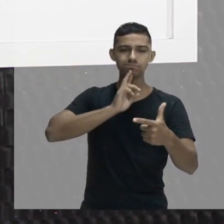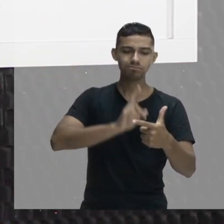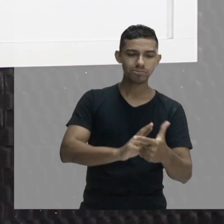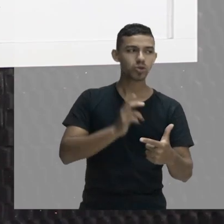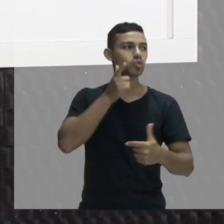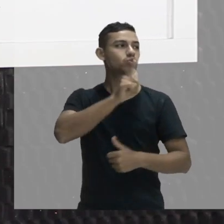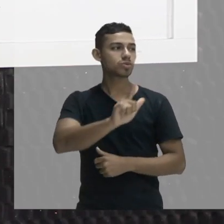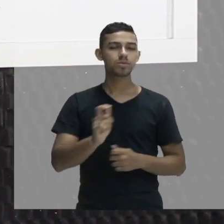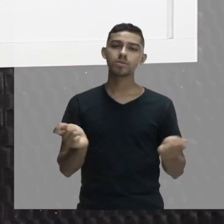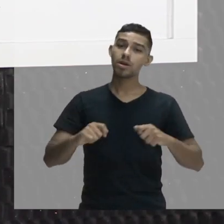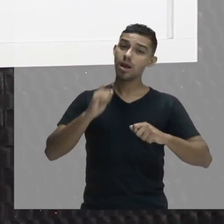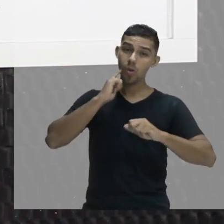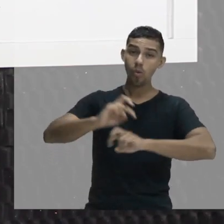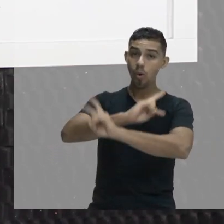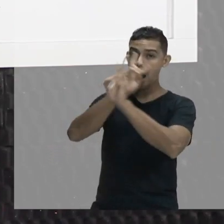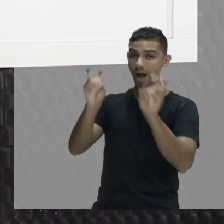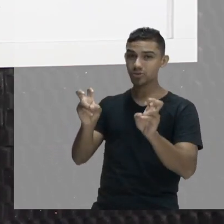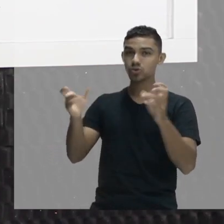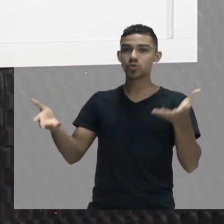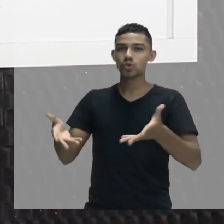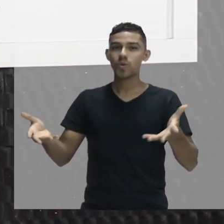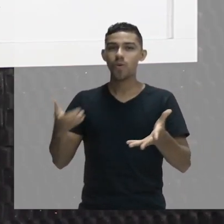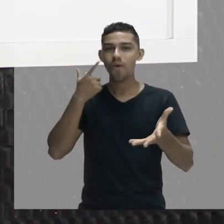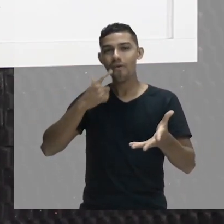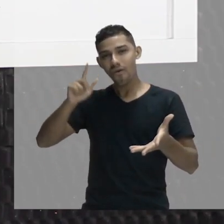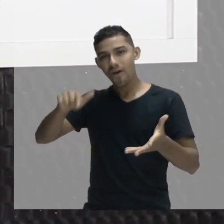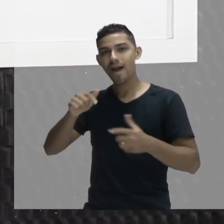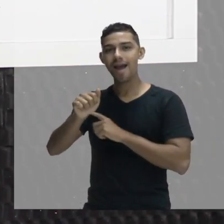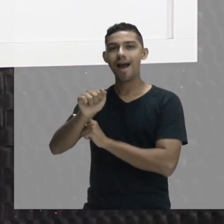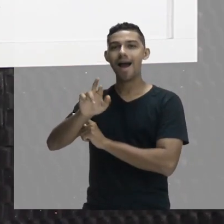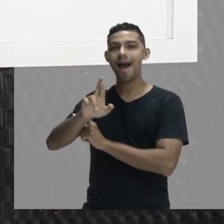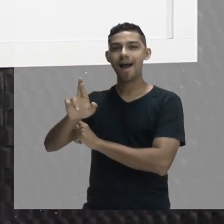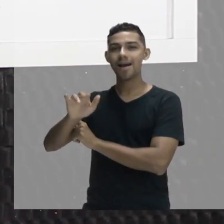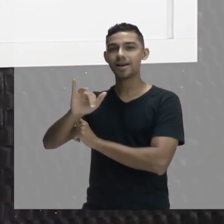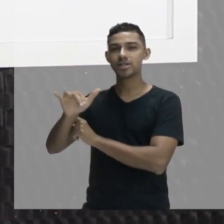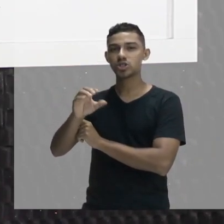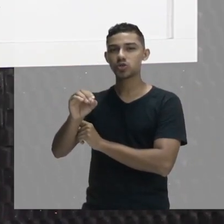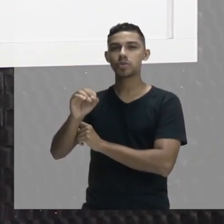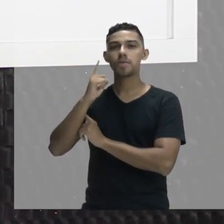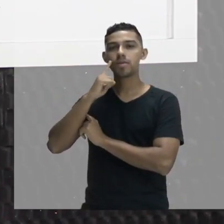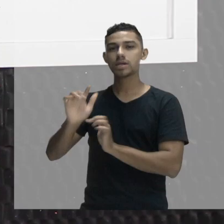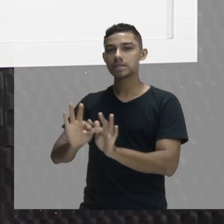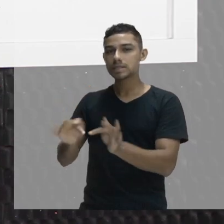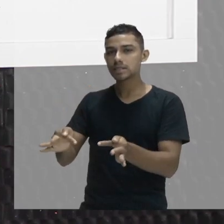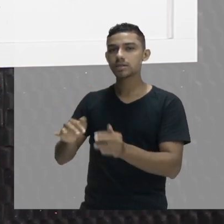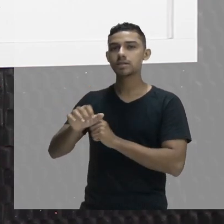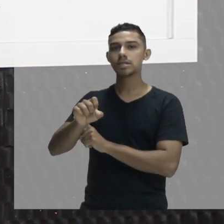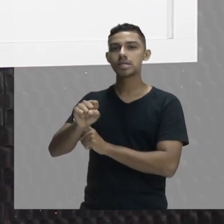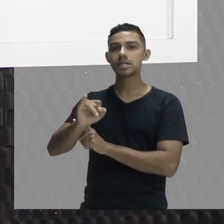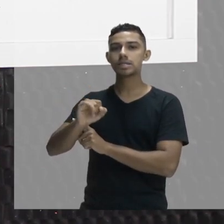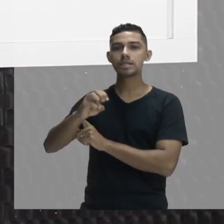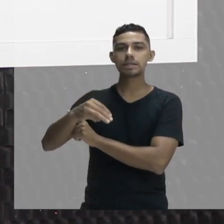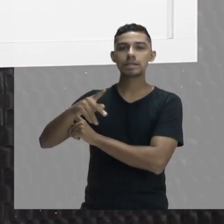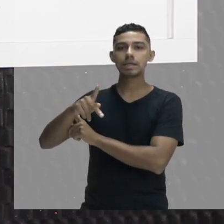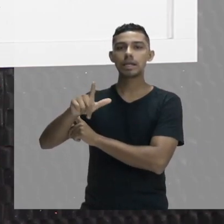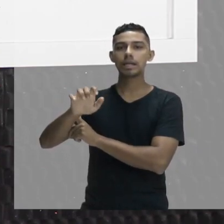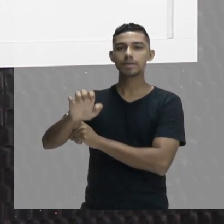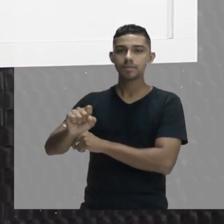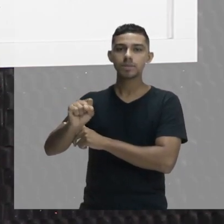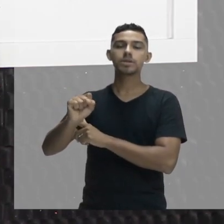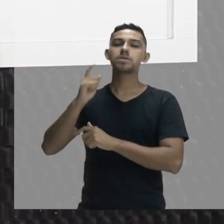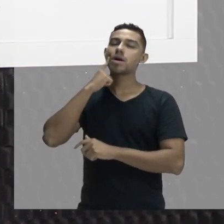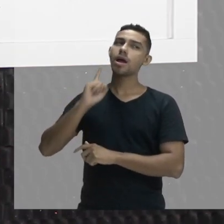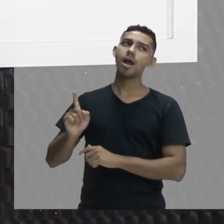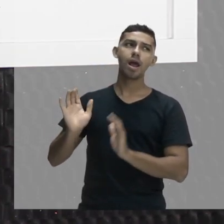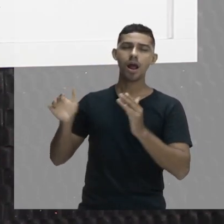dia, beleza? O assunto de hoje é arranjo simples, né? Vamos falar de arranjo simples. Arranjo simples é um